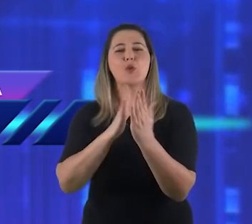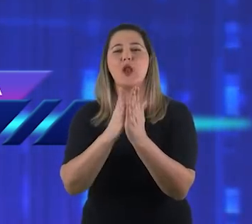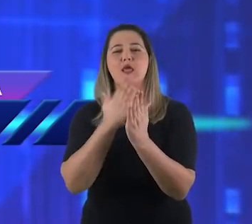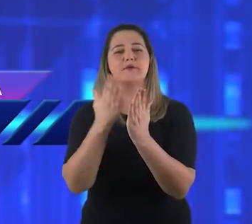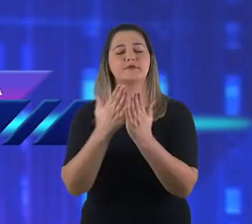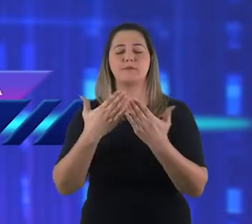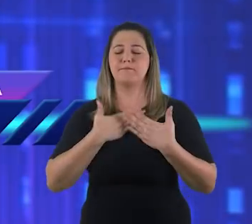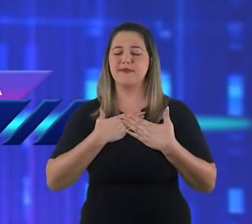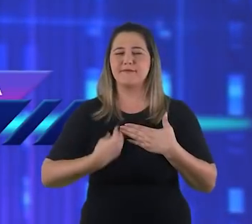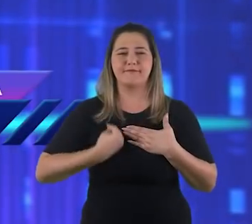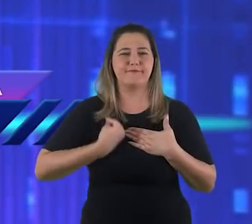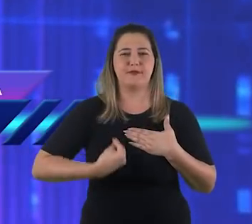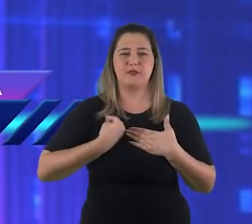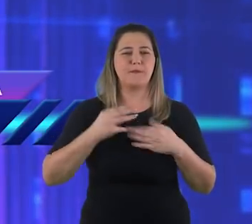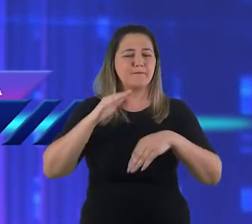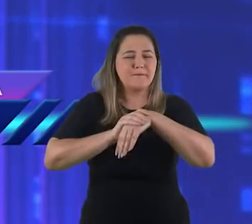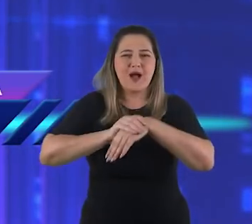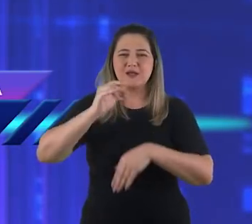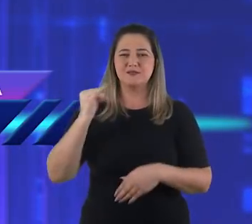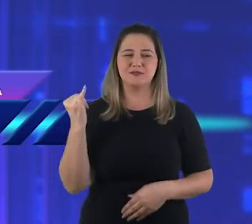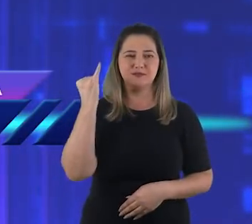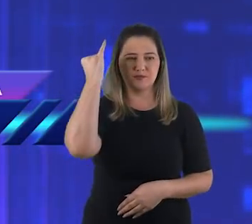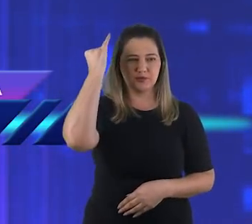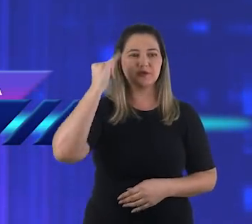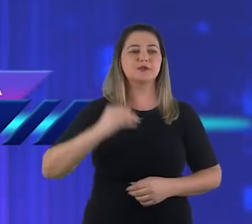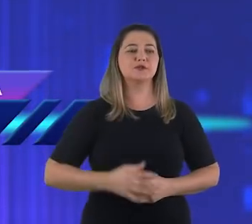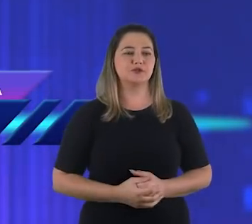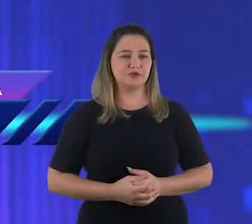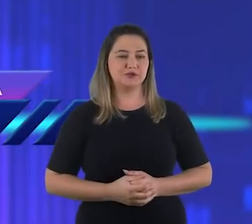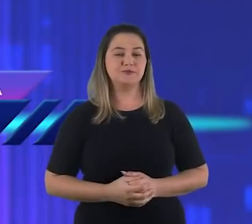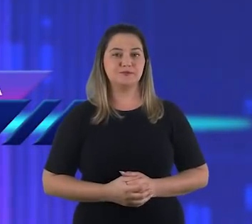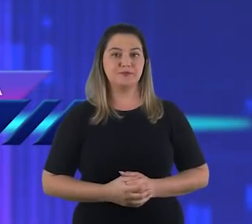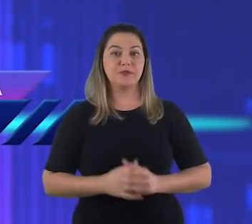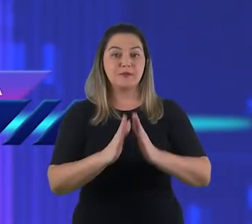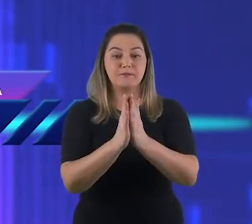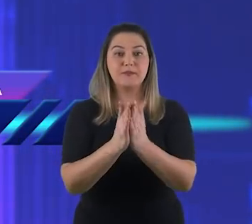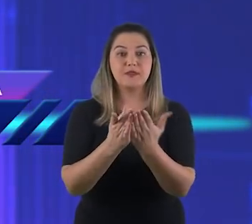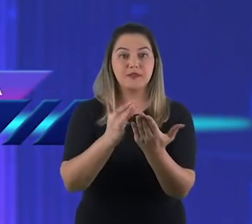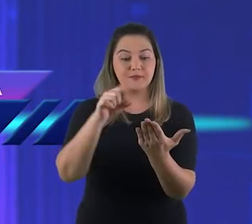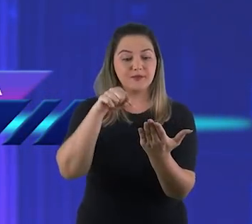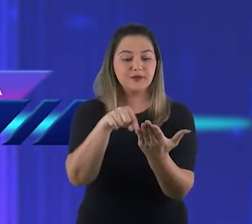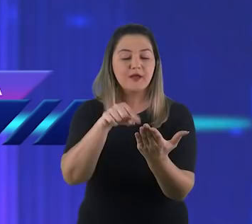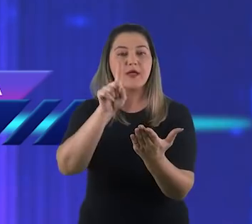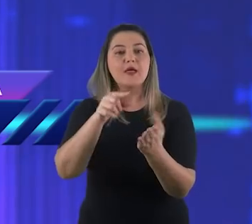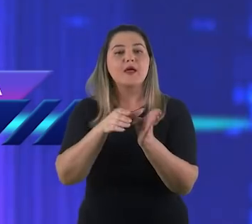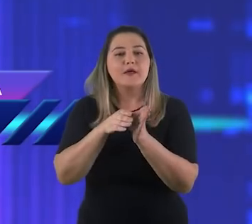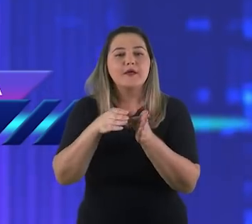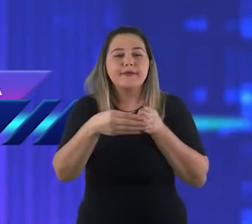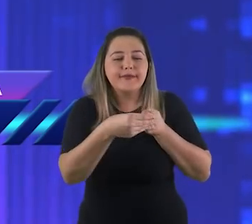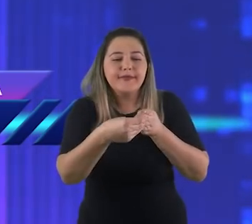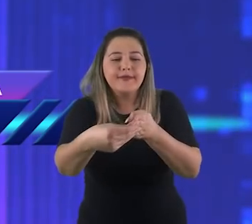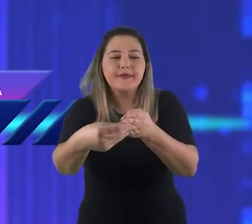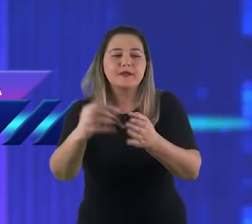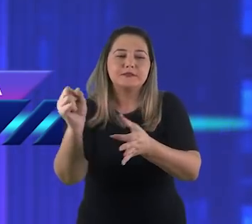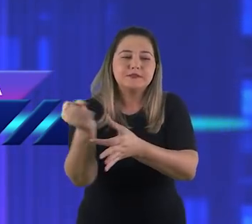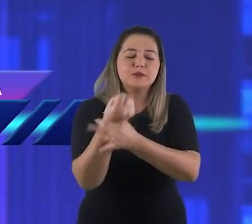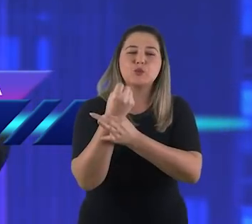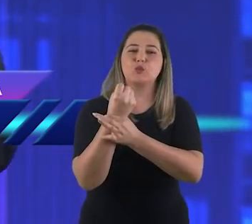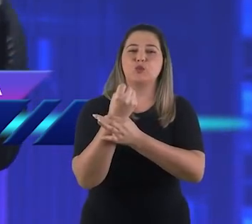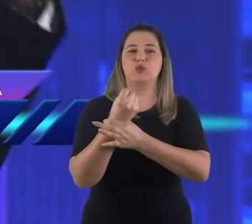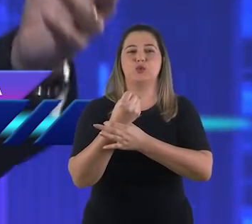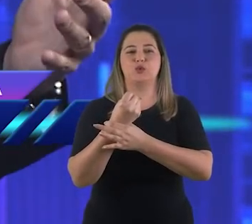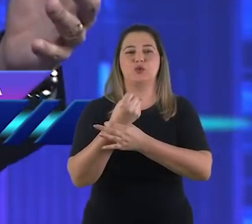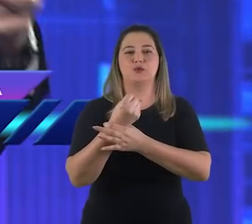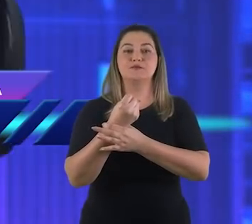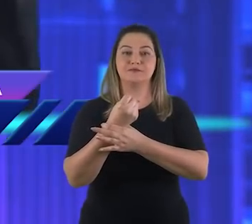seu livro de vida, o livro mais importante. Faça da Bíblia um guia seguro